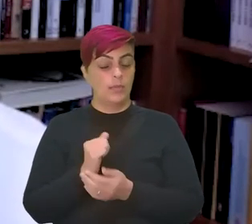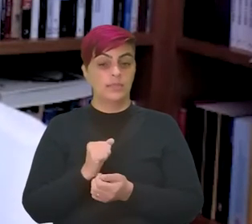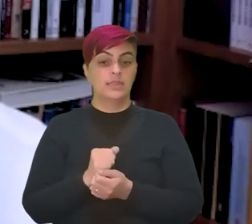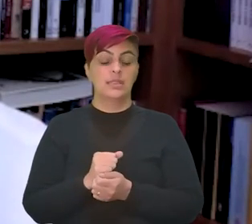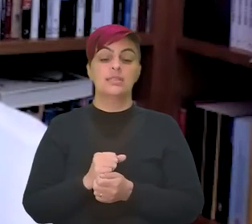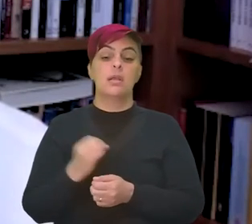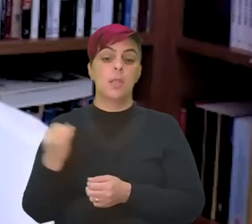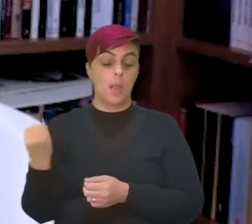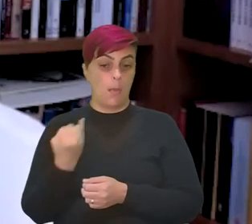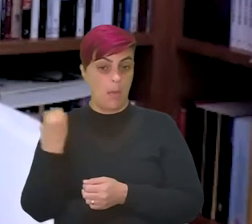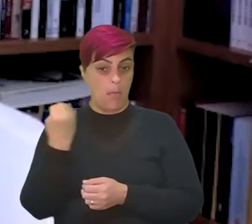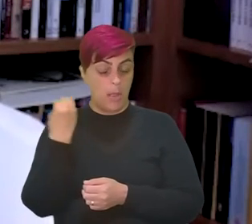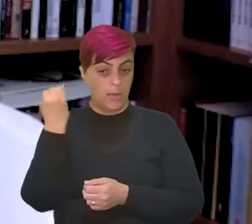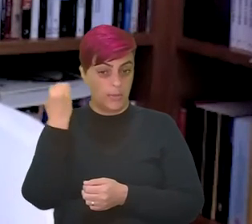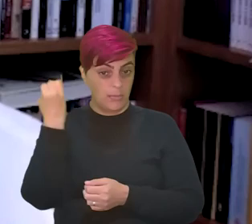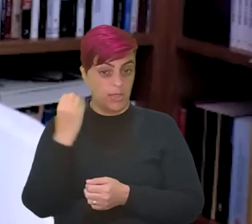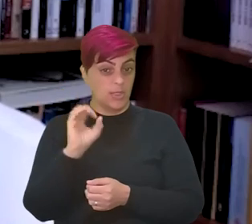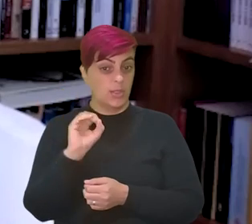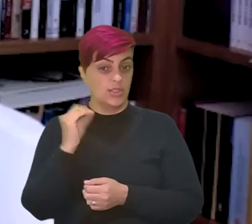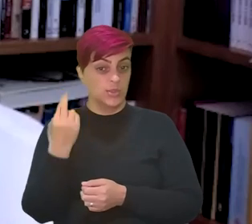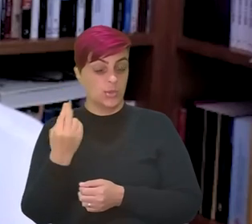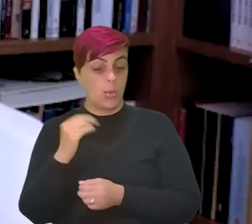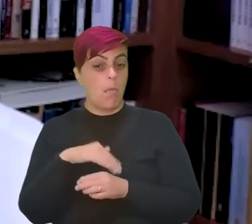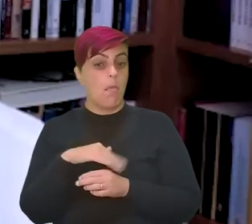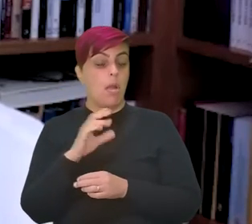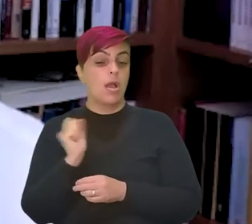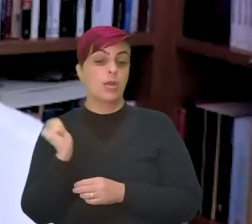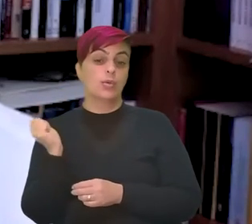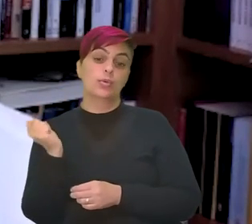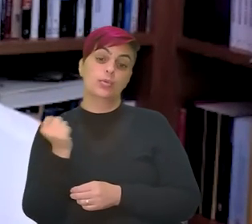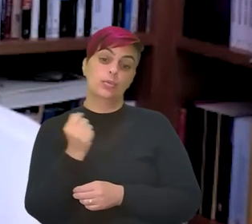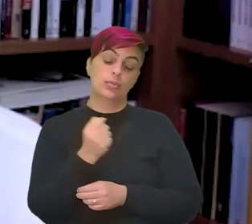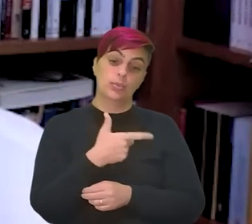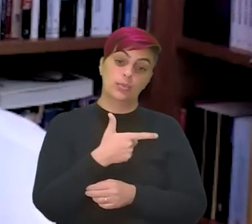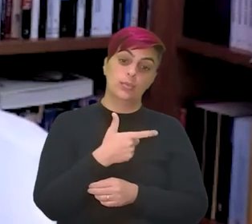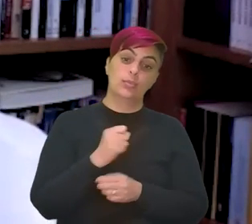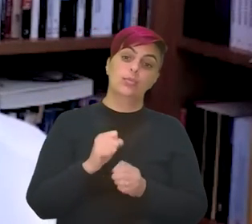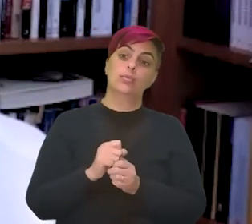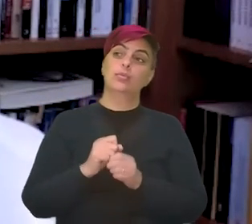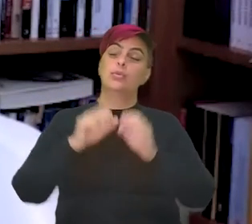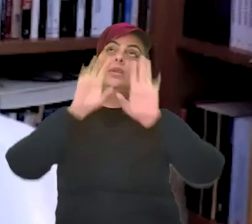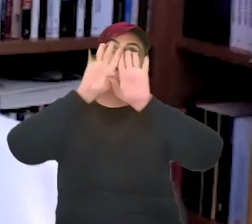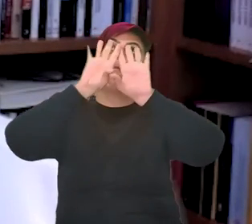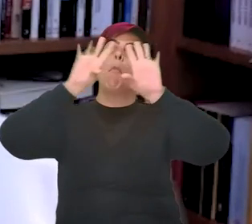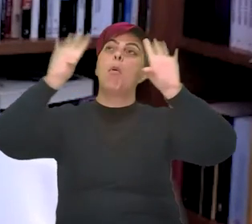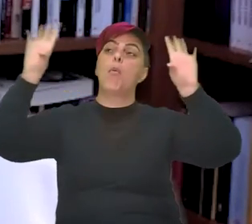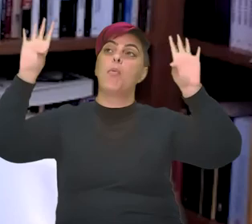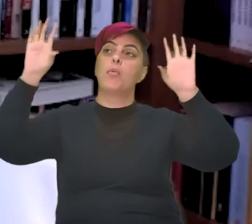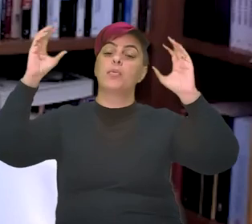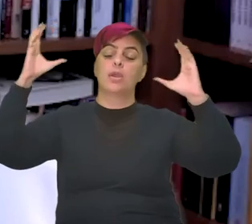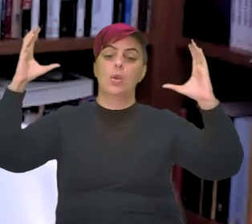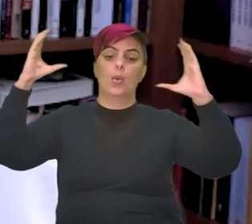Kula é tão importante ou mais do que a descoberta dos buracos negros.